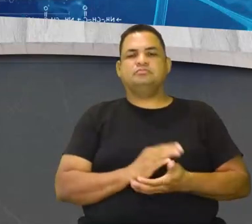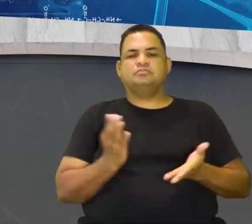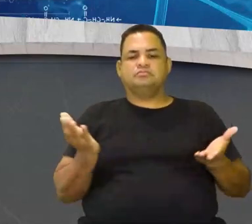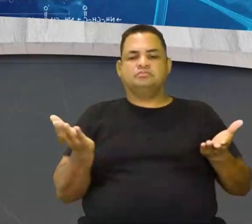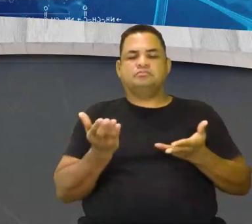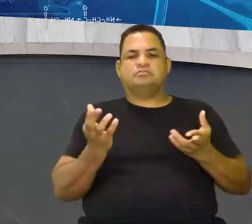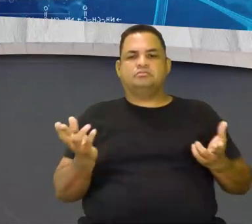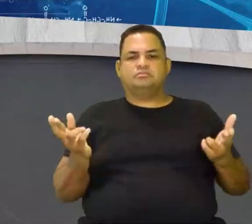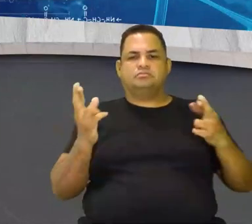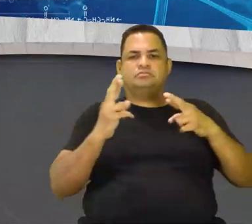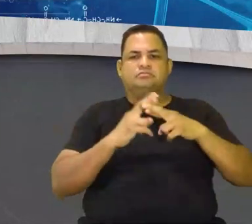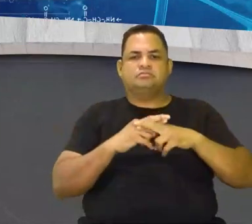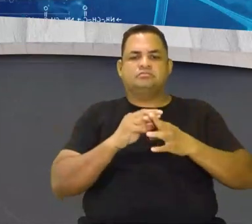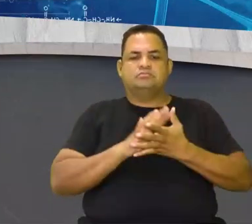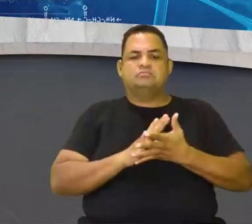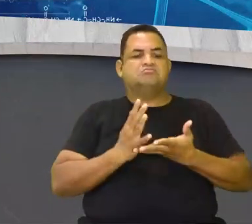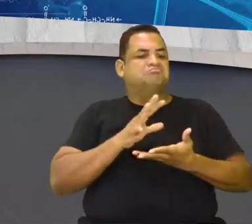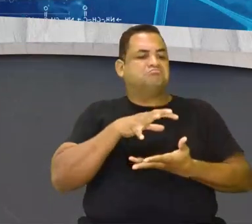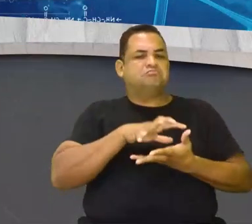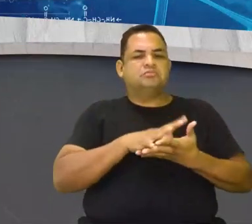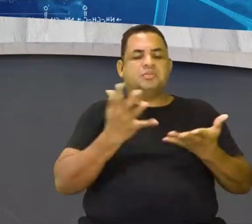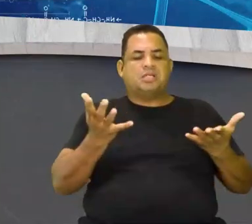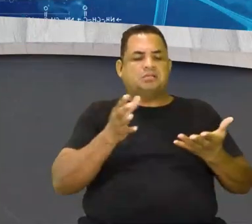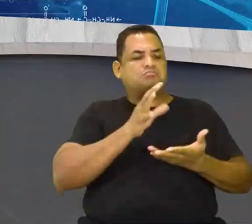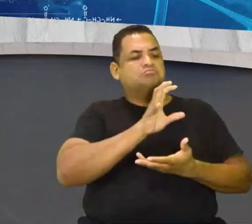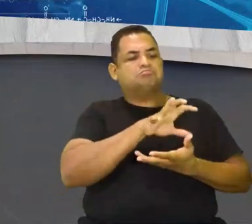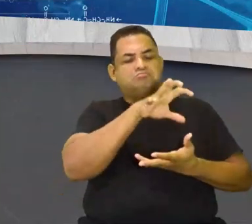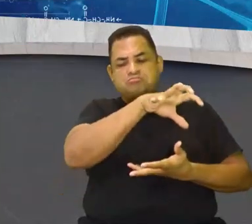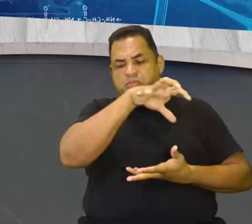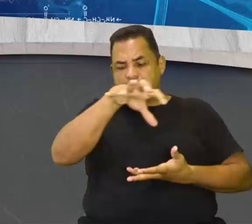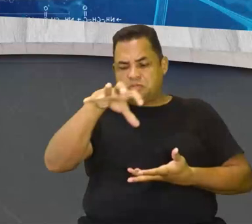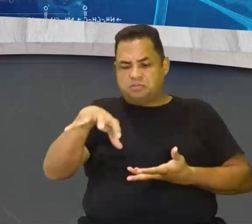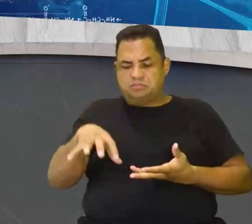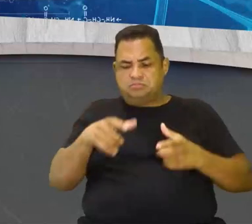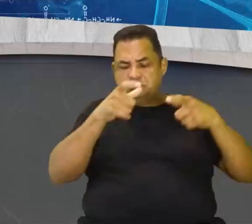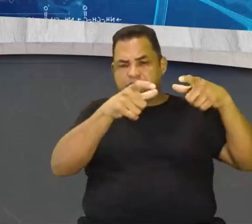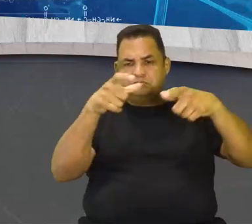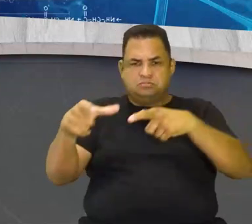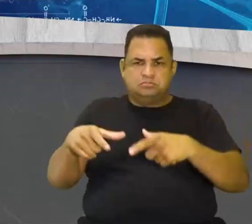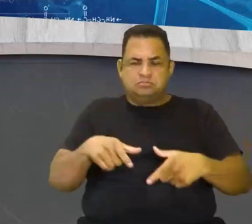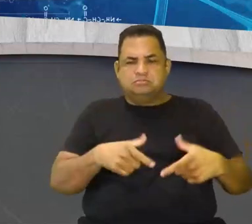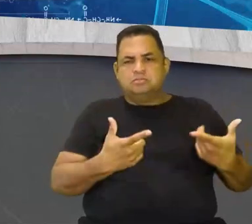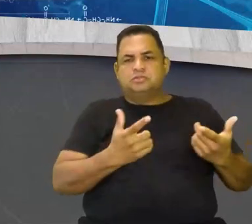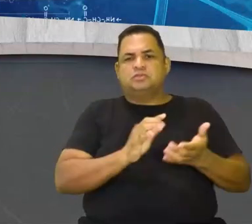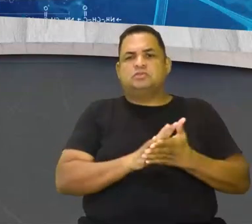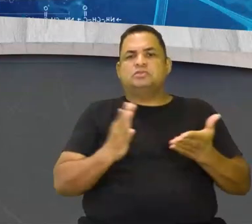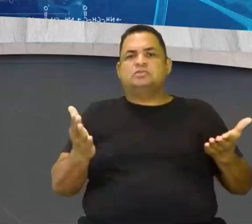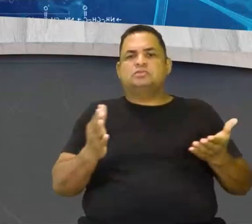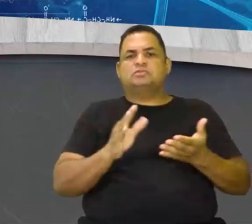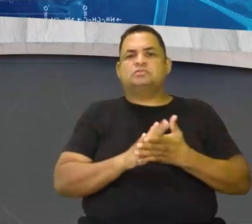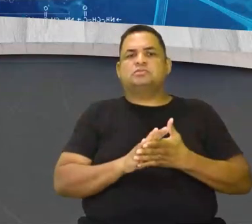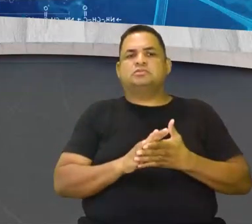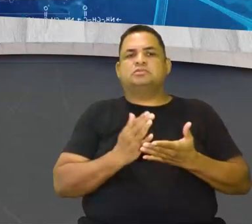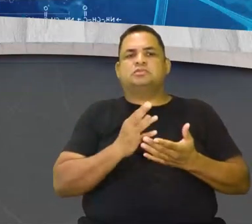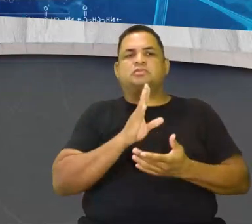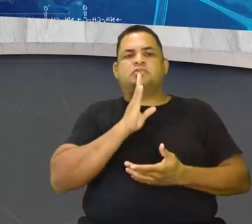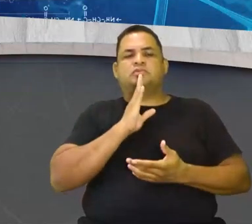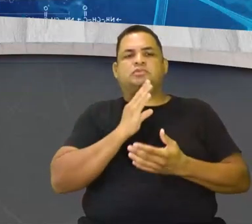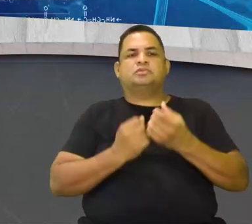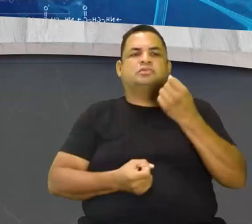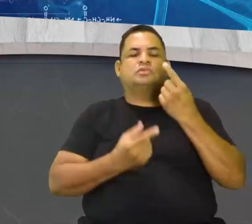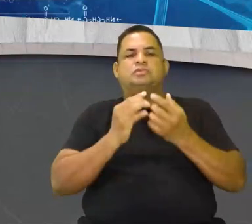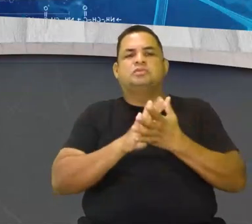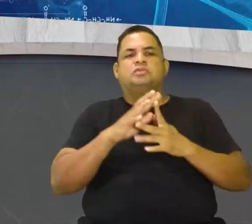as reações estão por toda parte e em todo lugar, vamos lá para a gente conhecer alguns tipos de reações